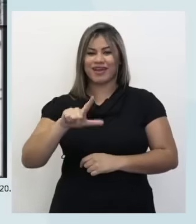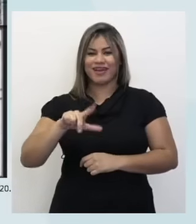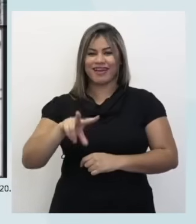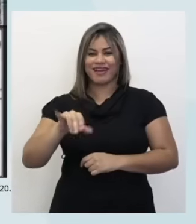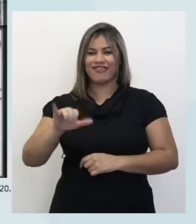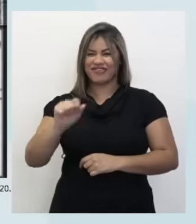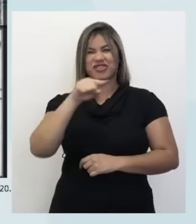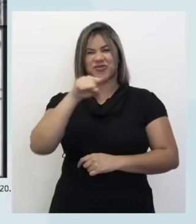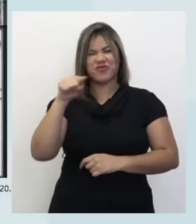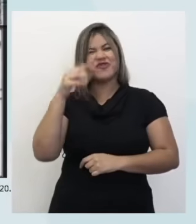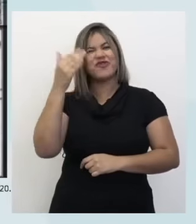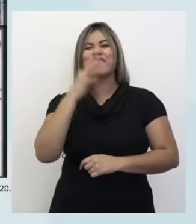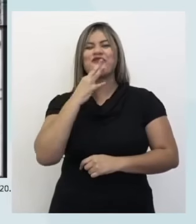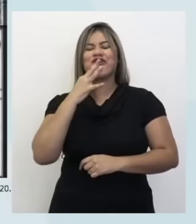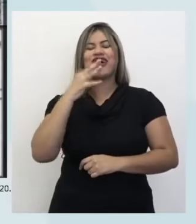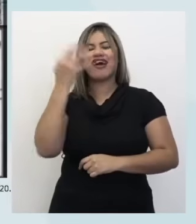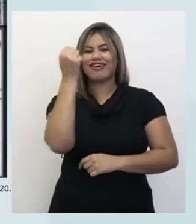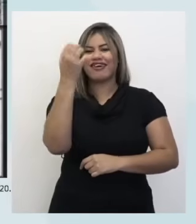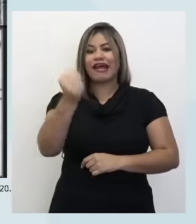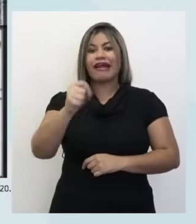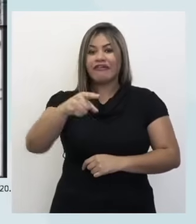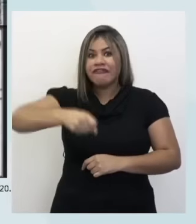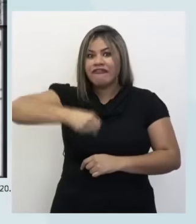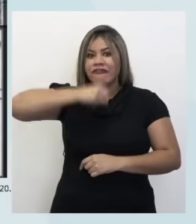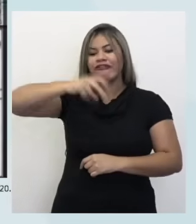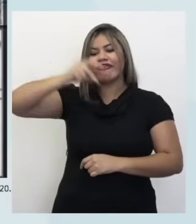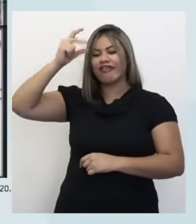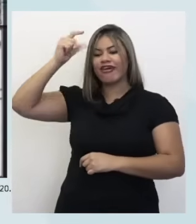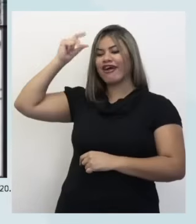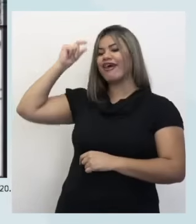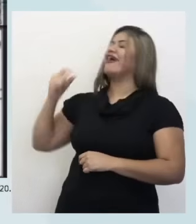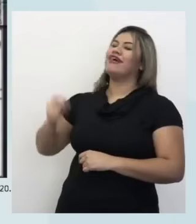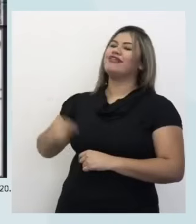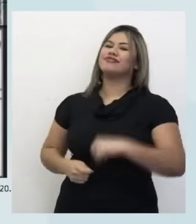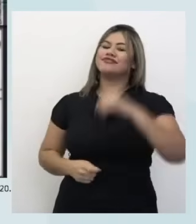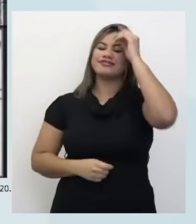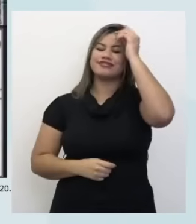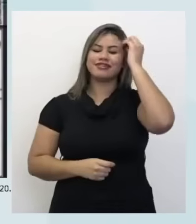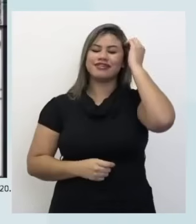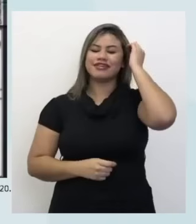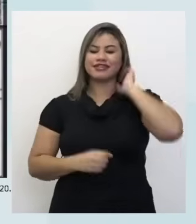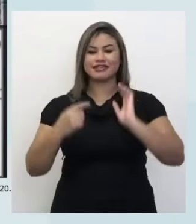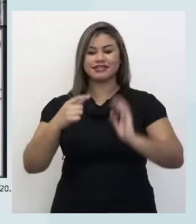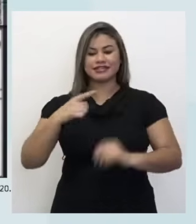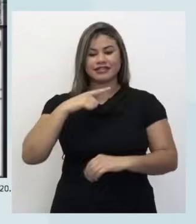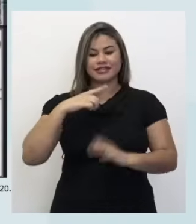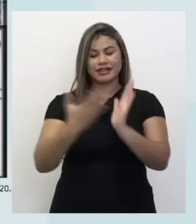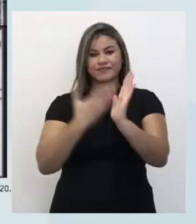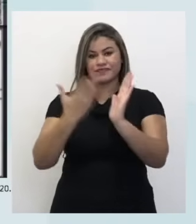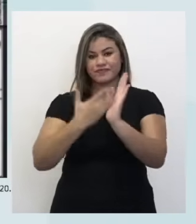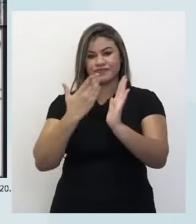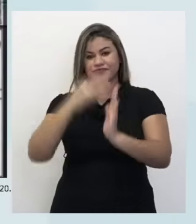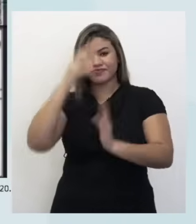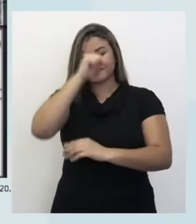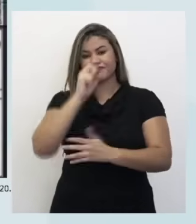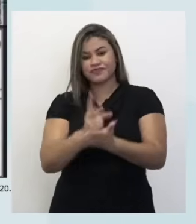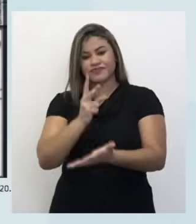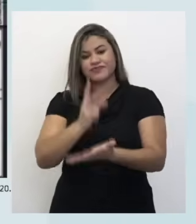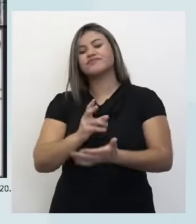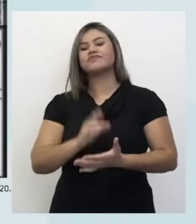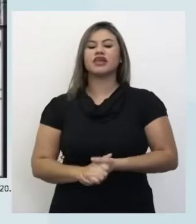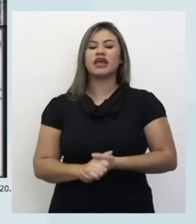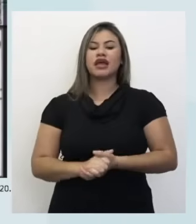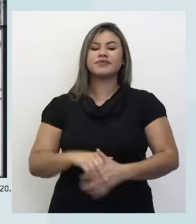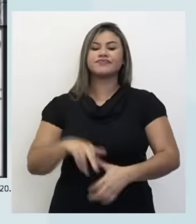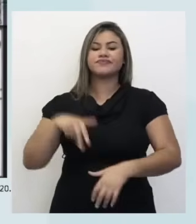bem famoso, bem antigo. Calvin é bem antigo e aí eu tirei lá da apostila Aprender Sempre, tá bom, professores? E aí